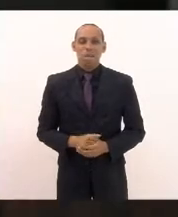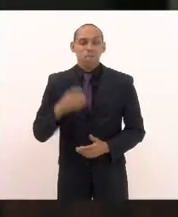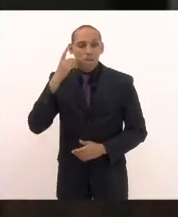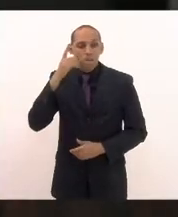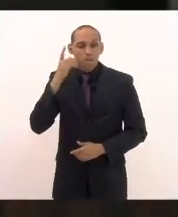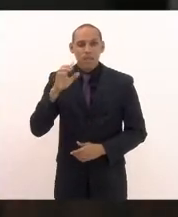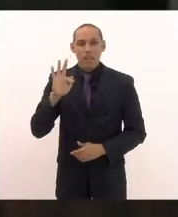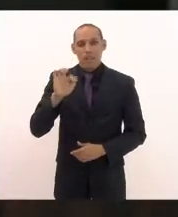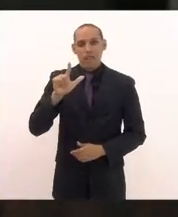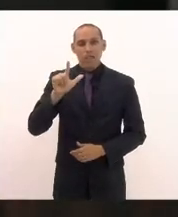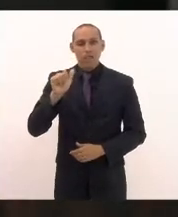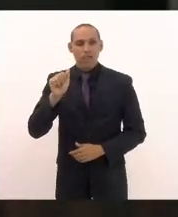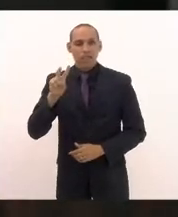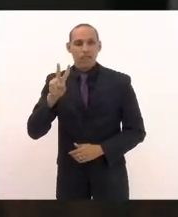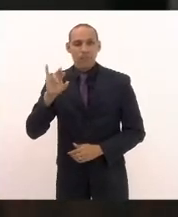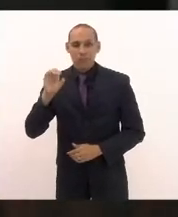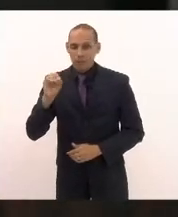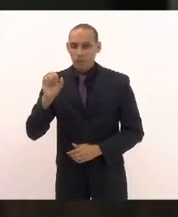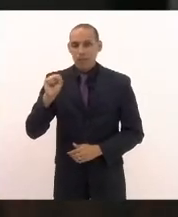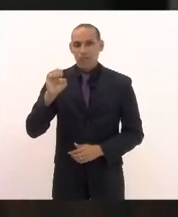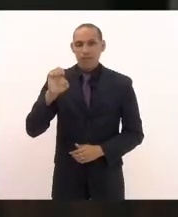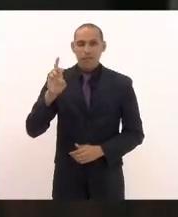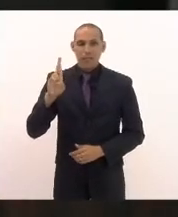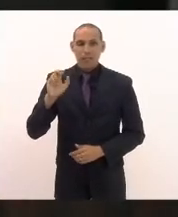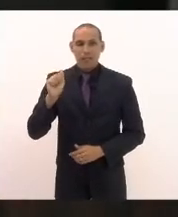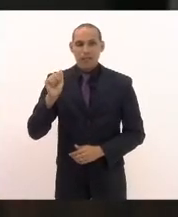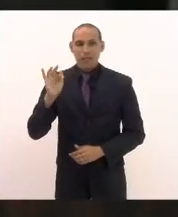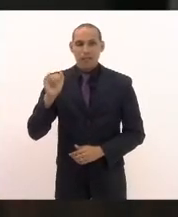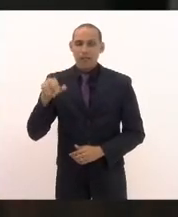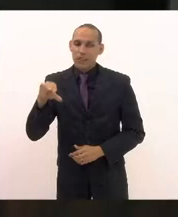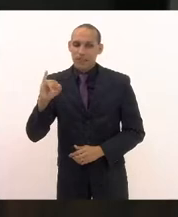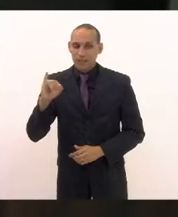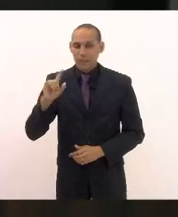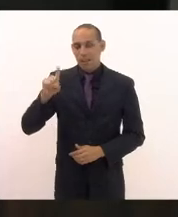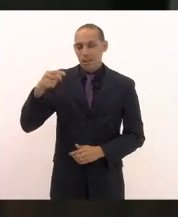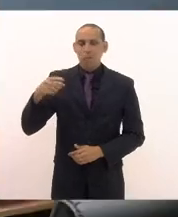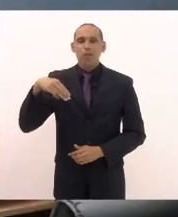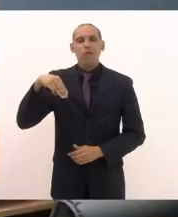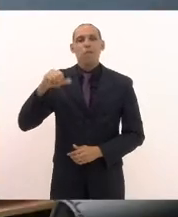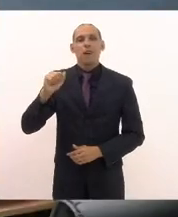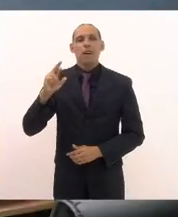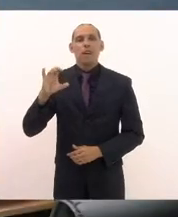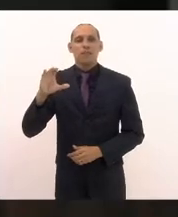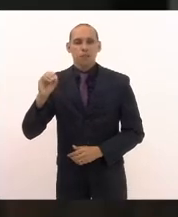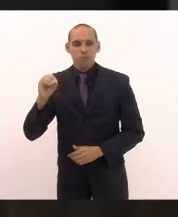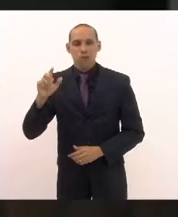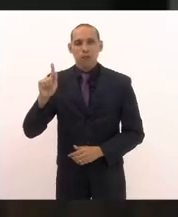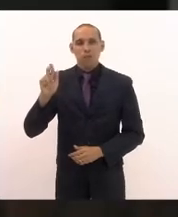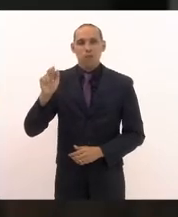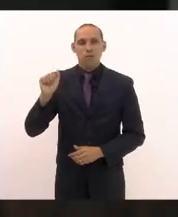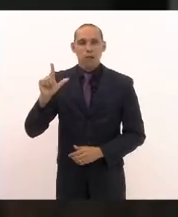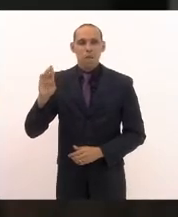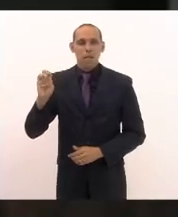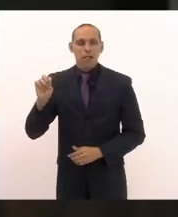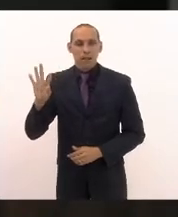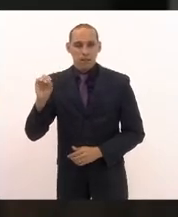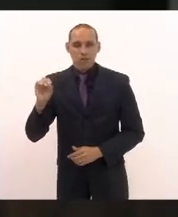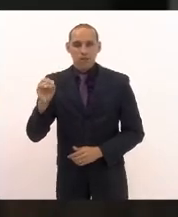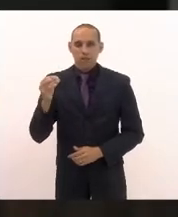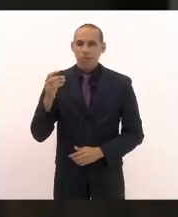Deputado Flávio Serafini, logo em seguida, deputado Márcio Galberto. Para a declaração de voto, deputado